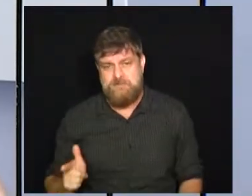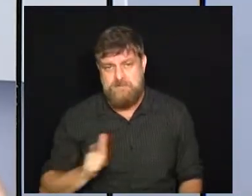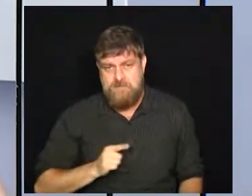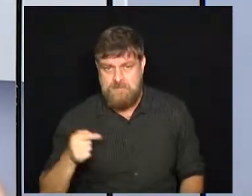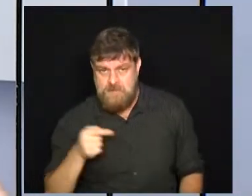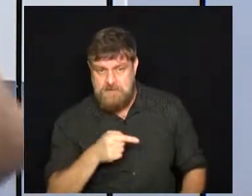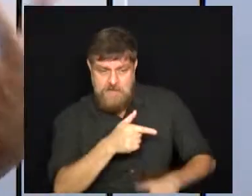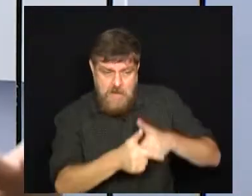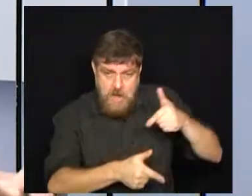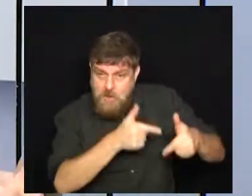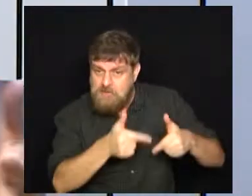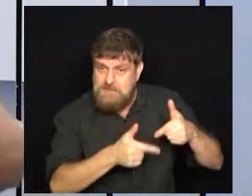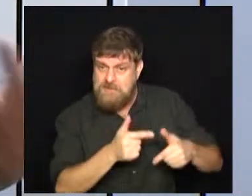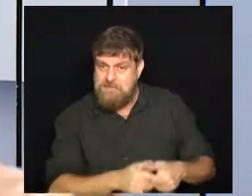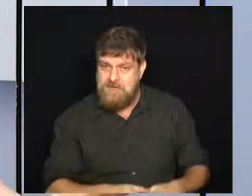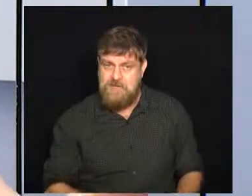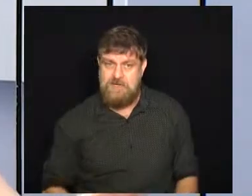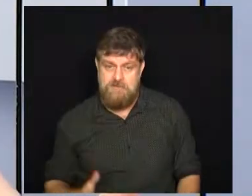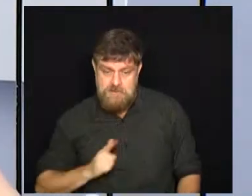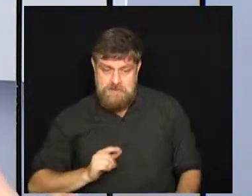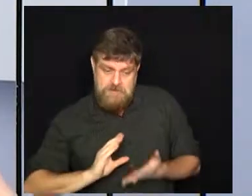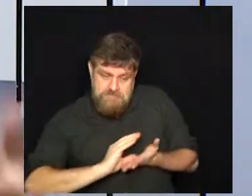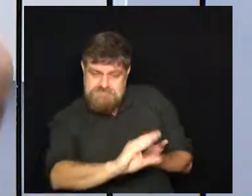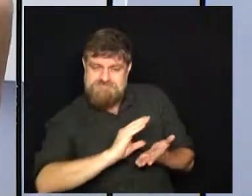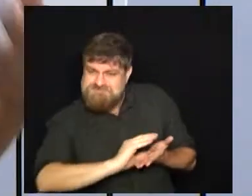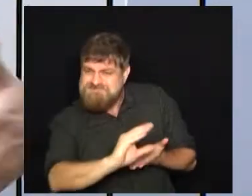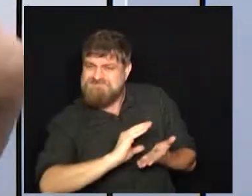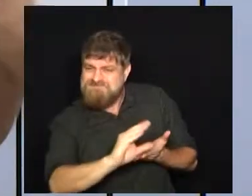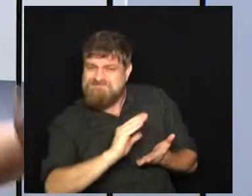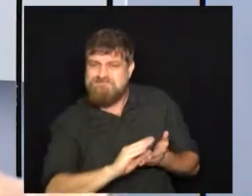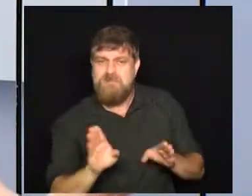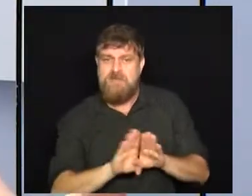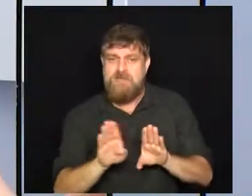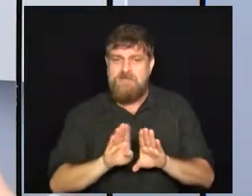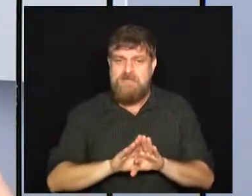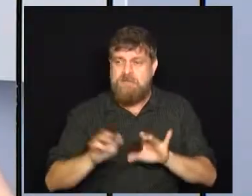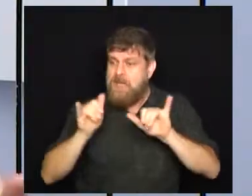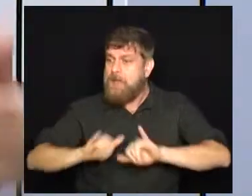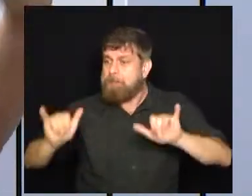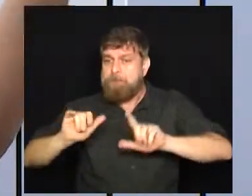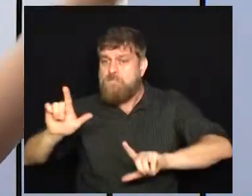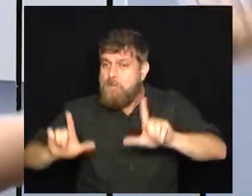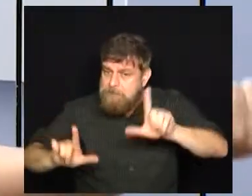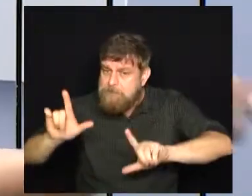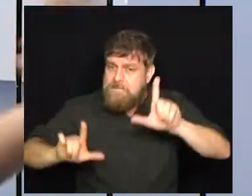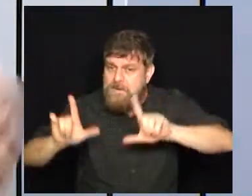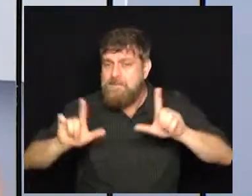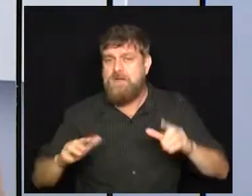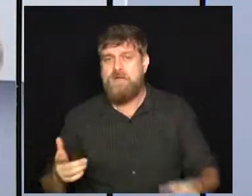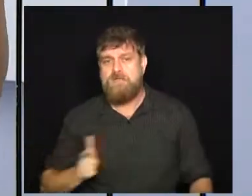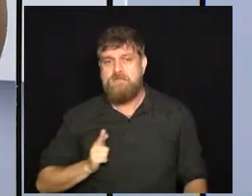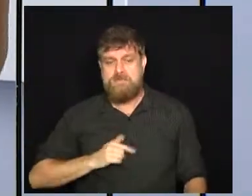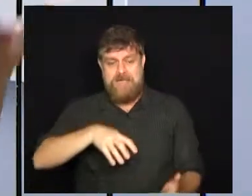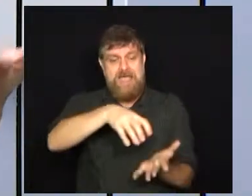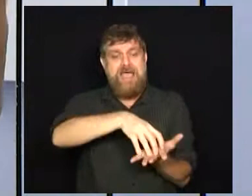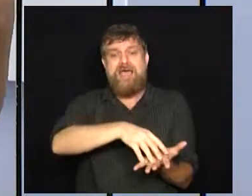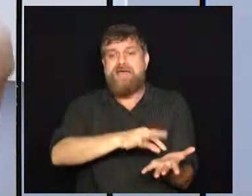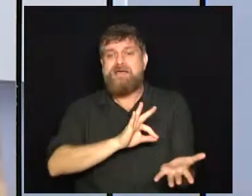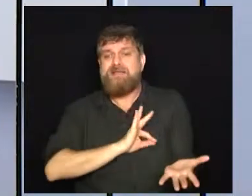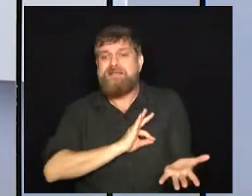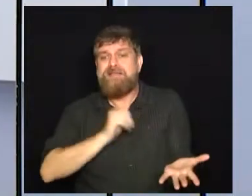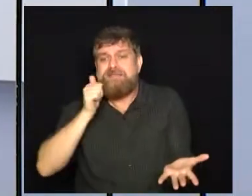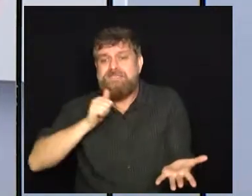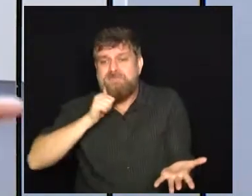seu trabalho potencializado pelo investimento na propaganda das próprias delegacias da mulher,